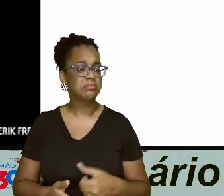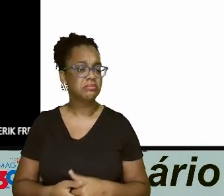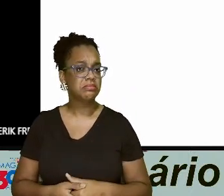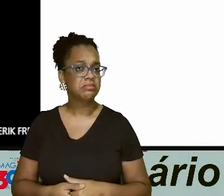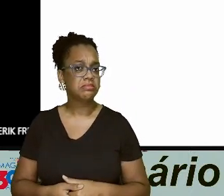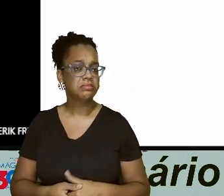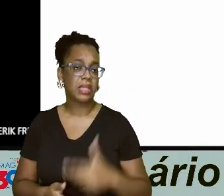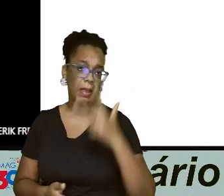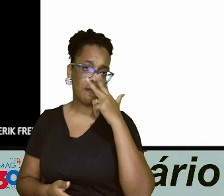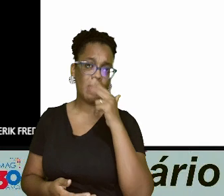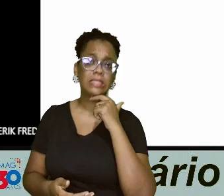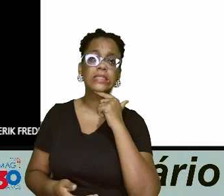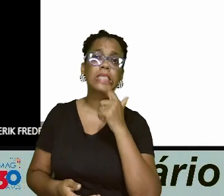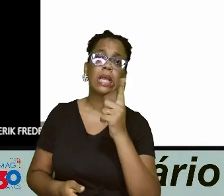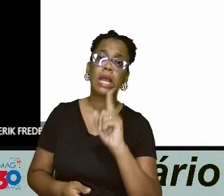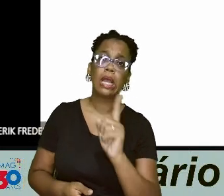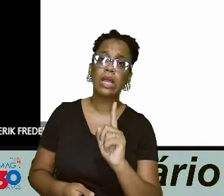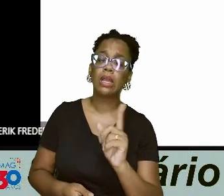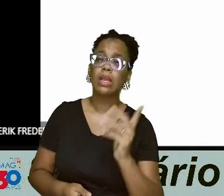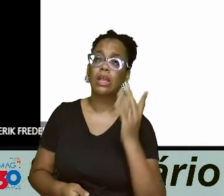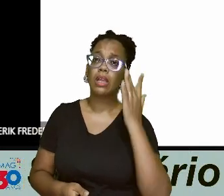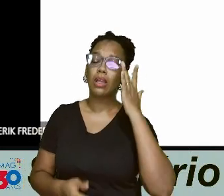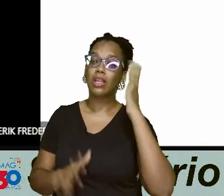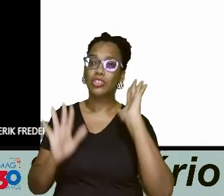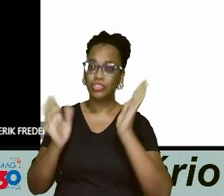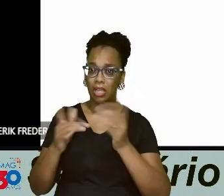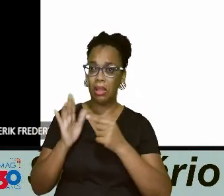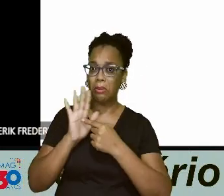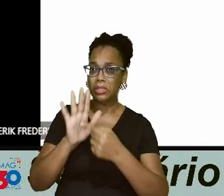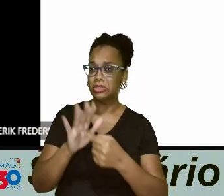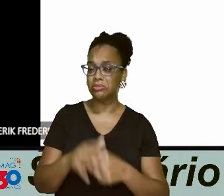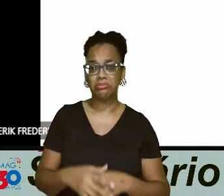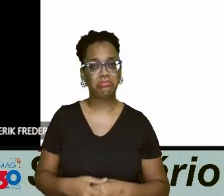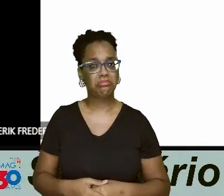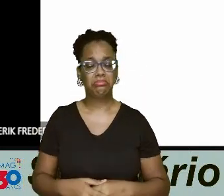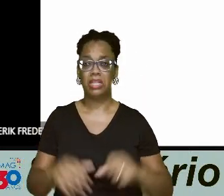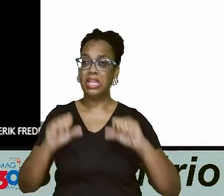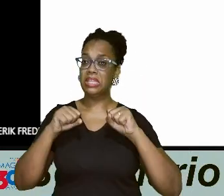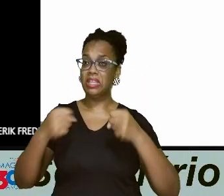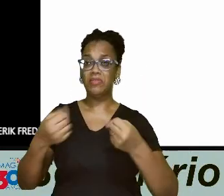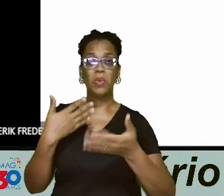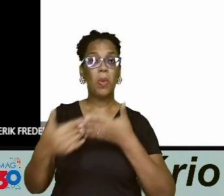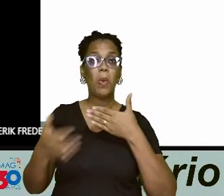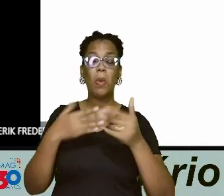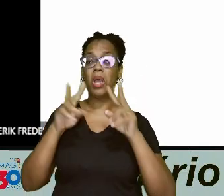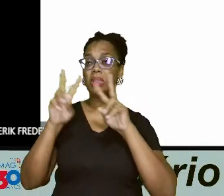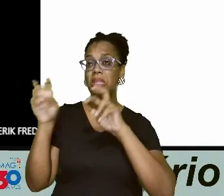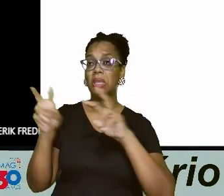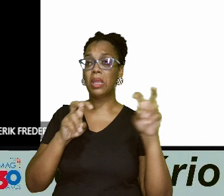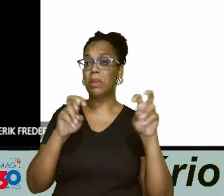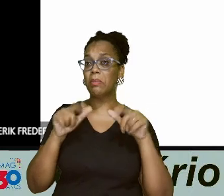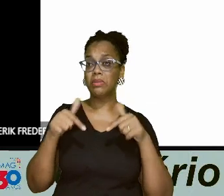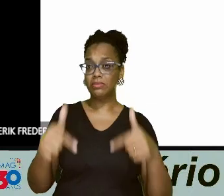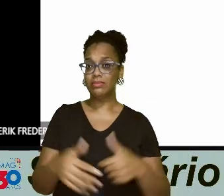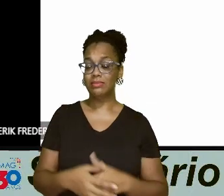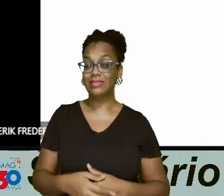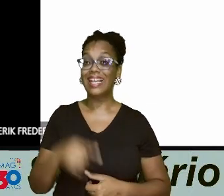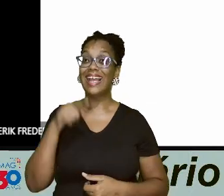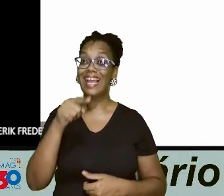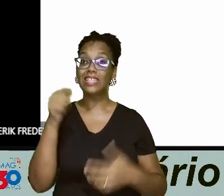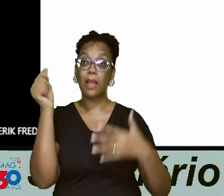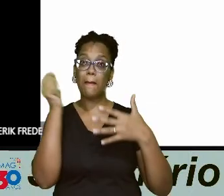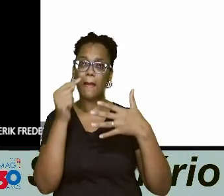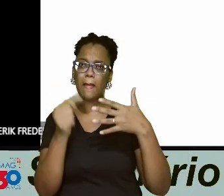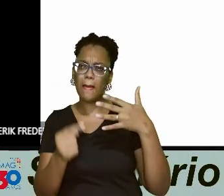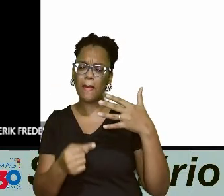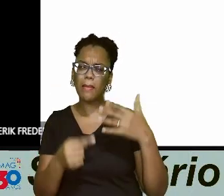sequer foi apresentada defesa de qualquer espécie pelo executado. Esses dados parecem estar